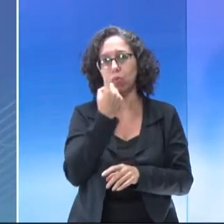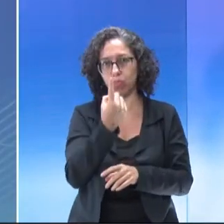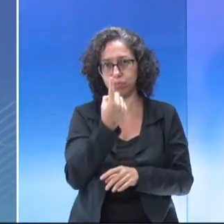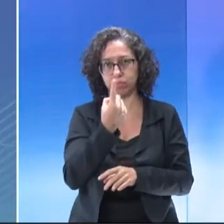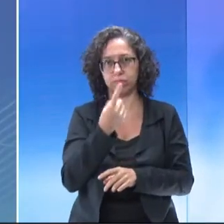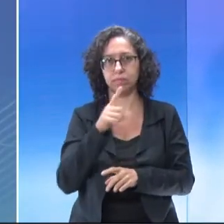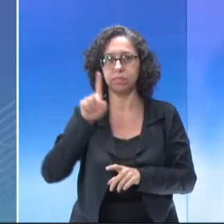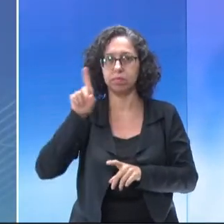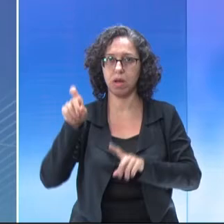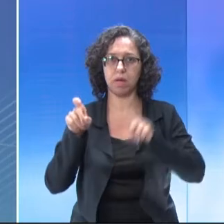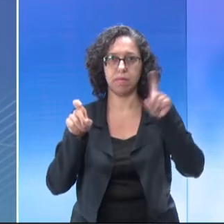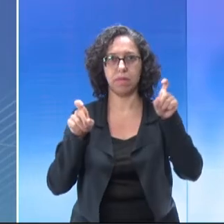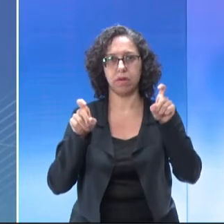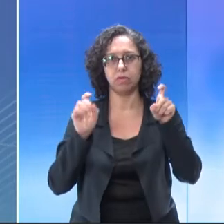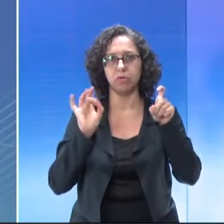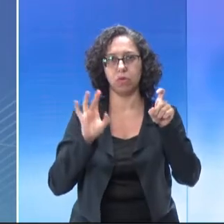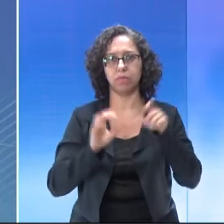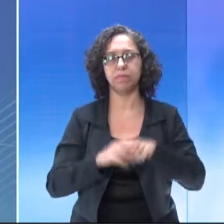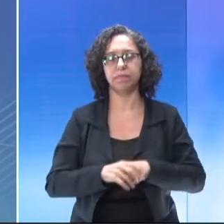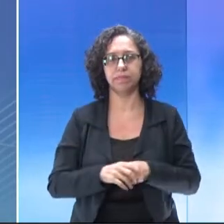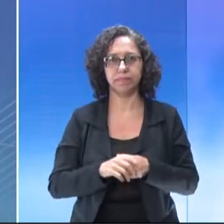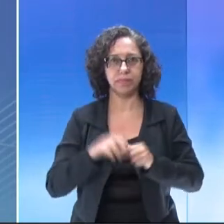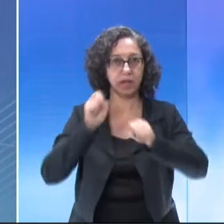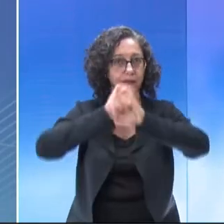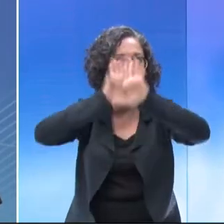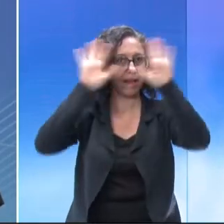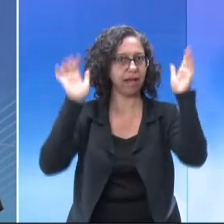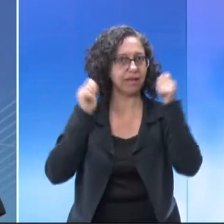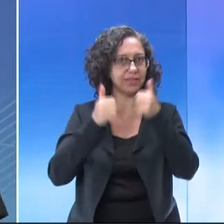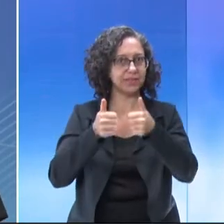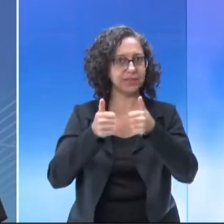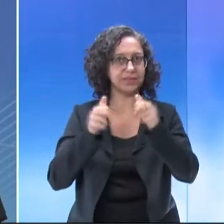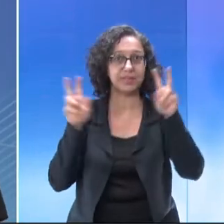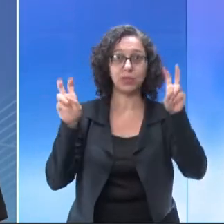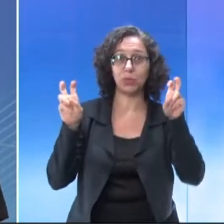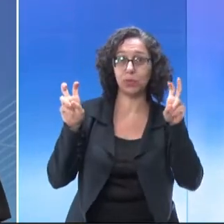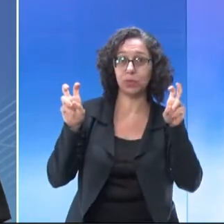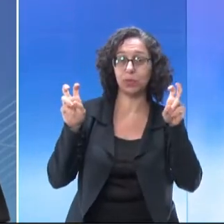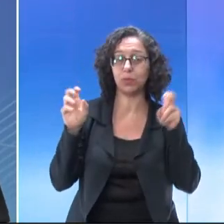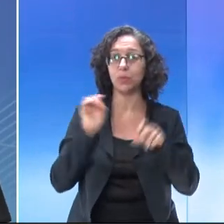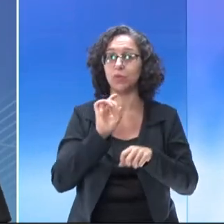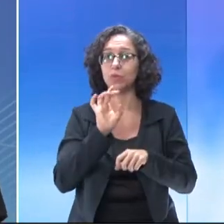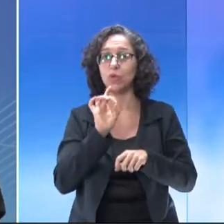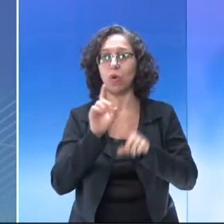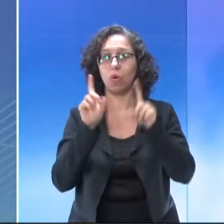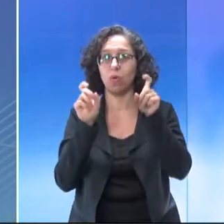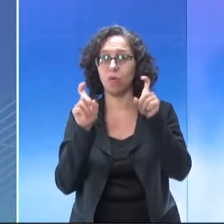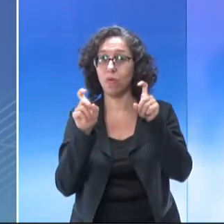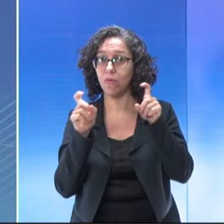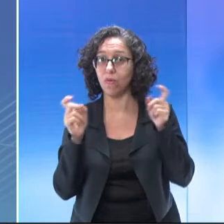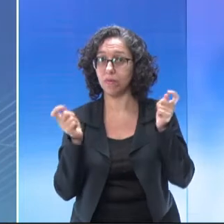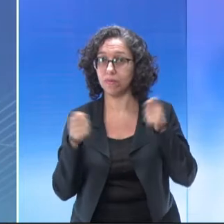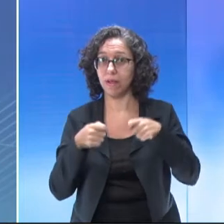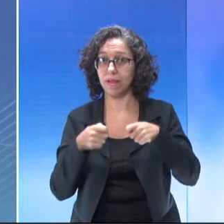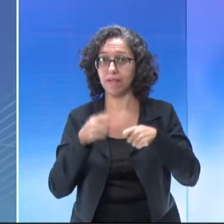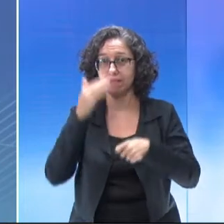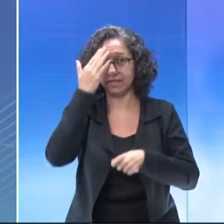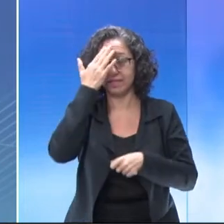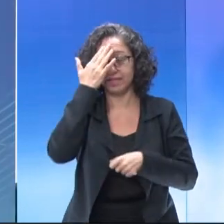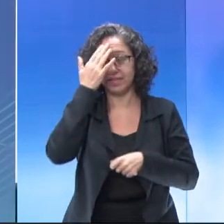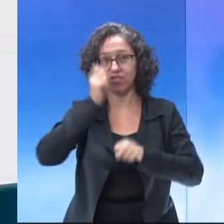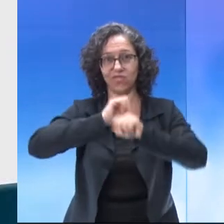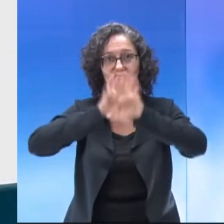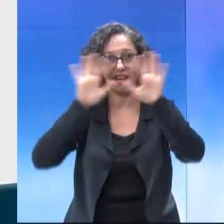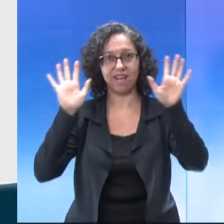um sinal gráfico, ok? Ficou claro quando é aspa simples, quando é dupla? Beleza, então vamos